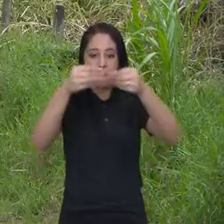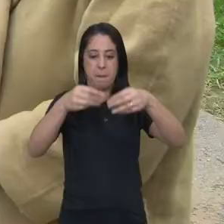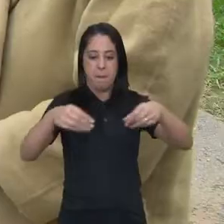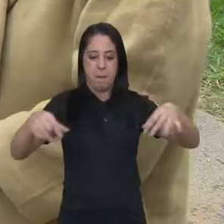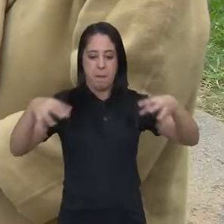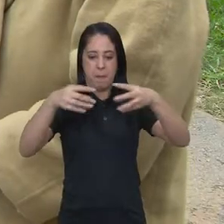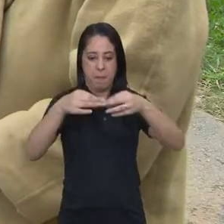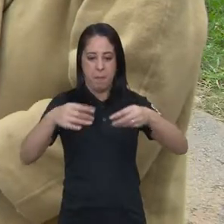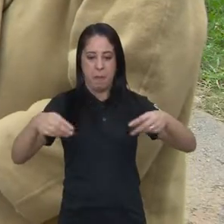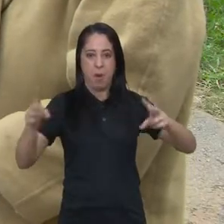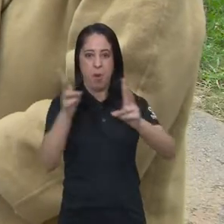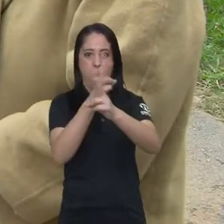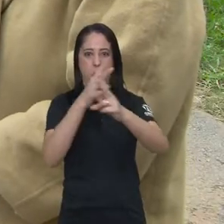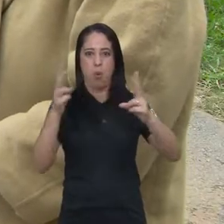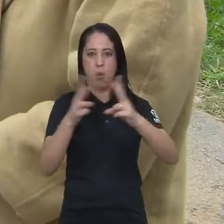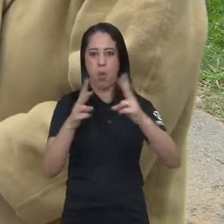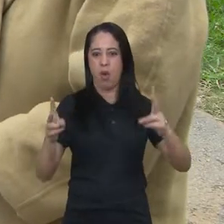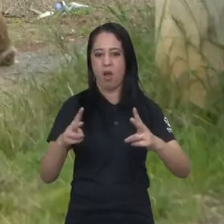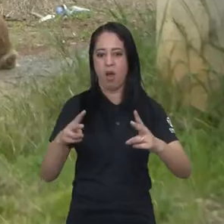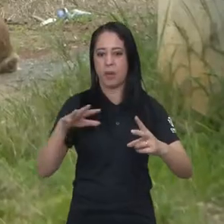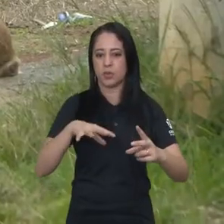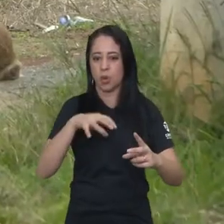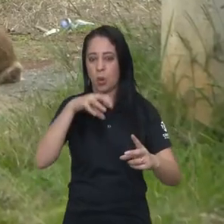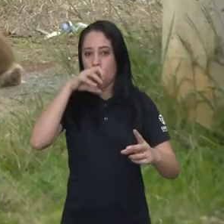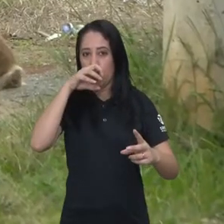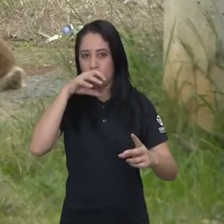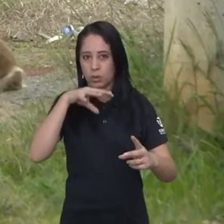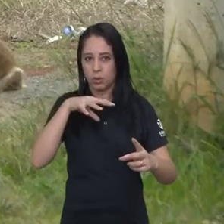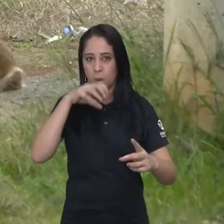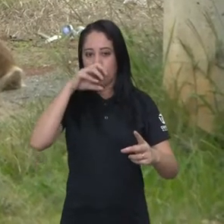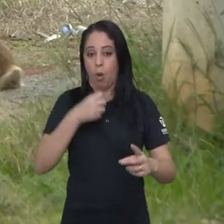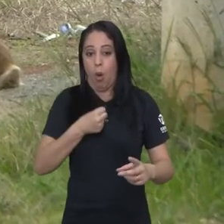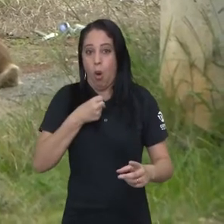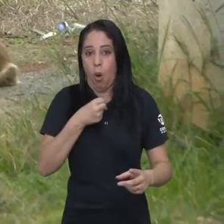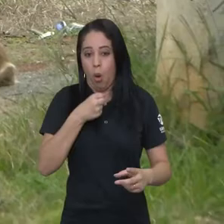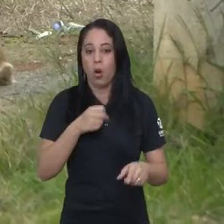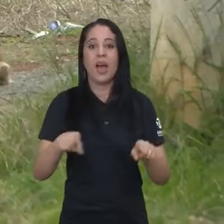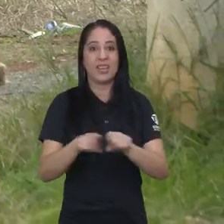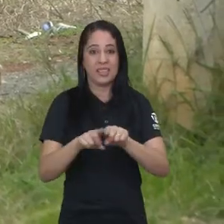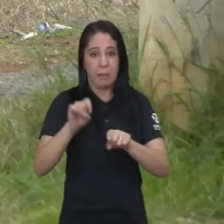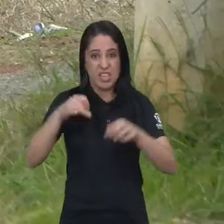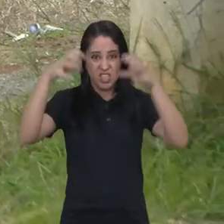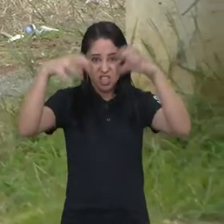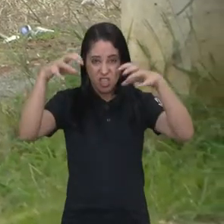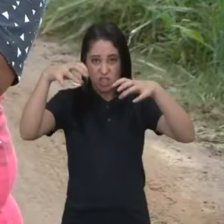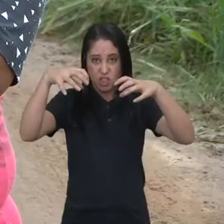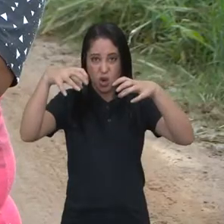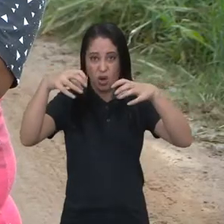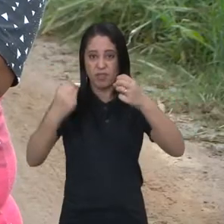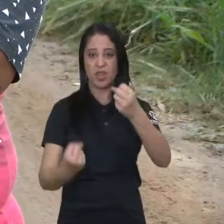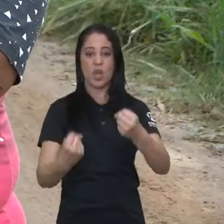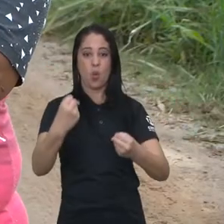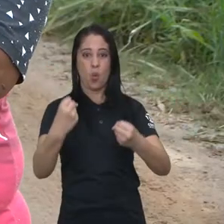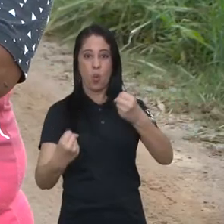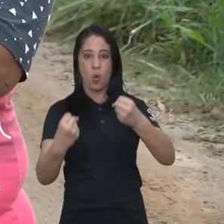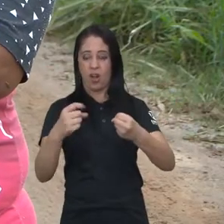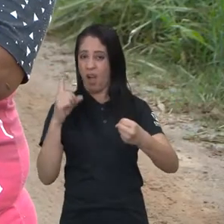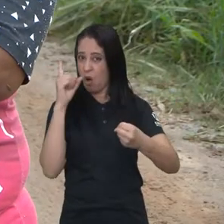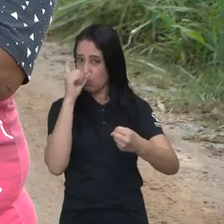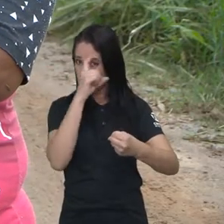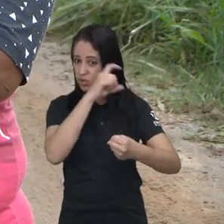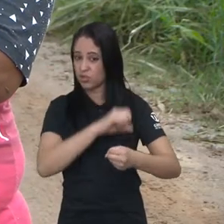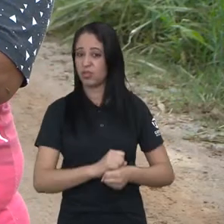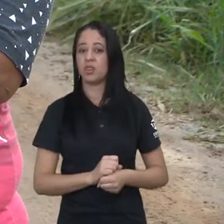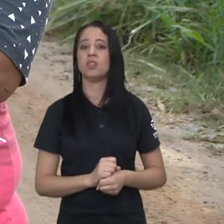respiratórias segundo os moradores Quando chove é impossível tirar os carros da garagem por conta da Lama a Márcia conta que